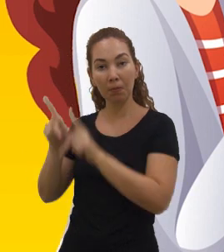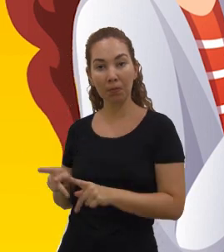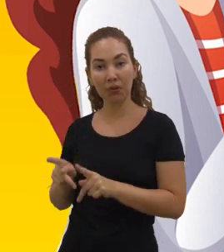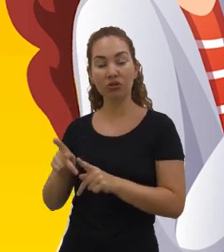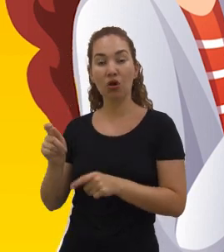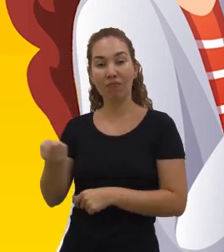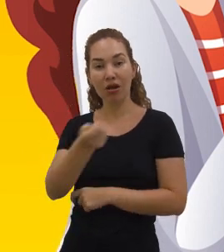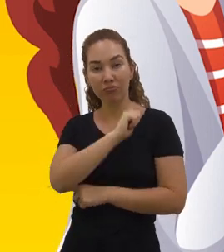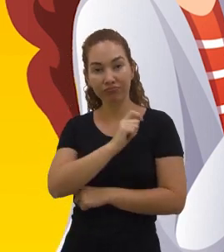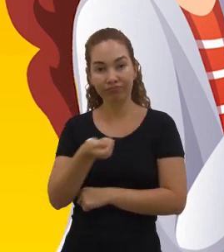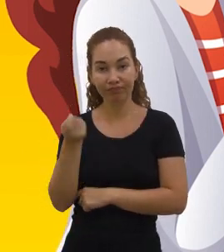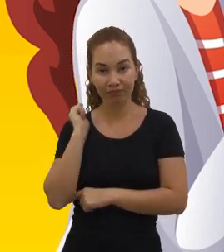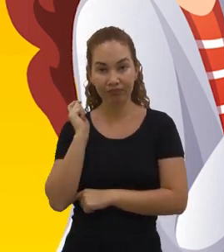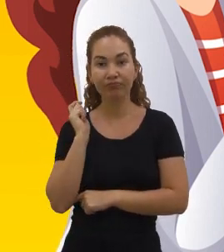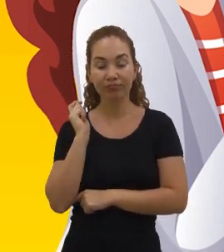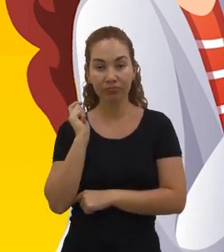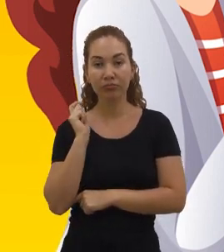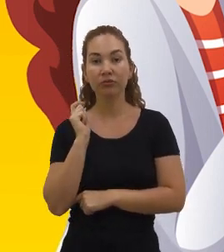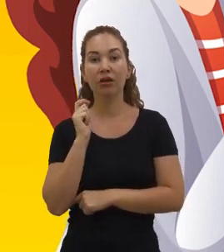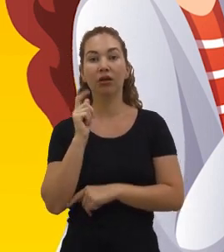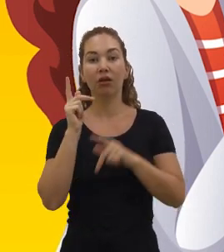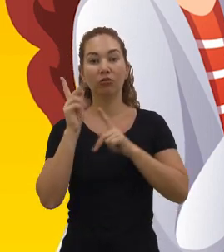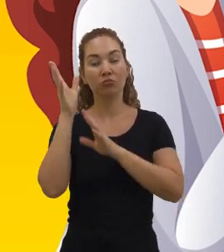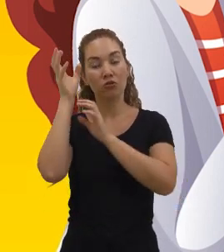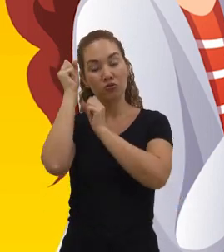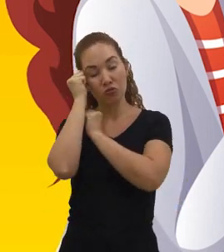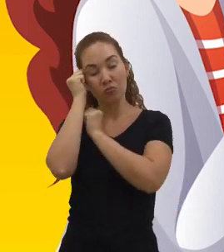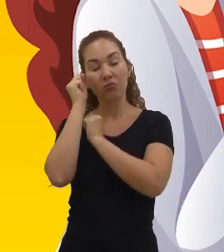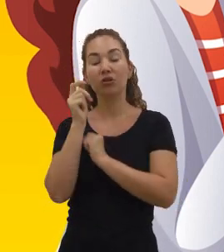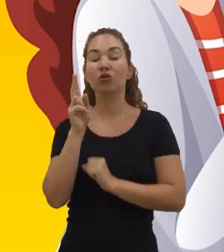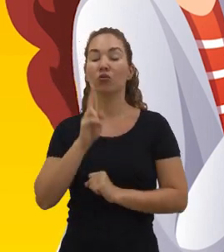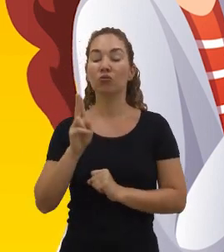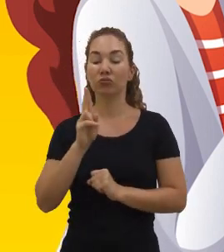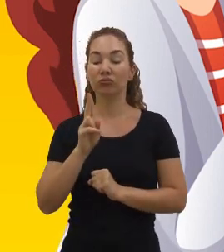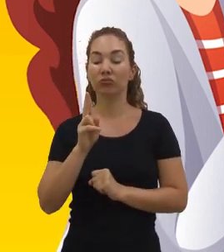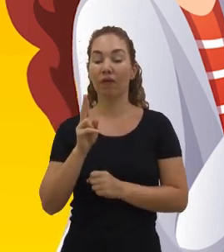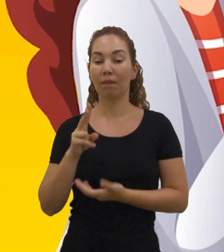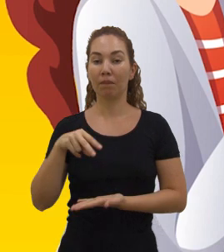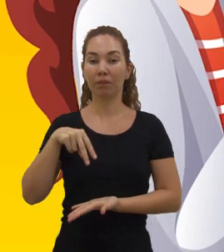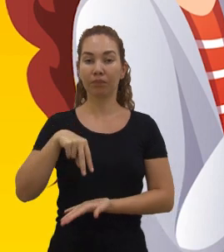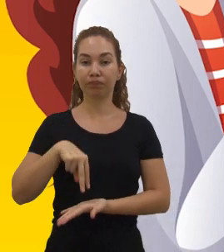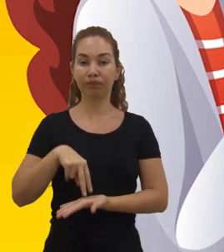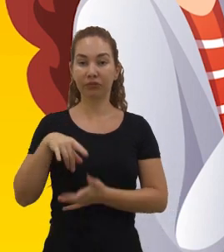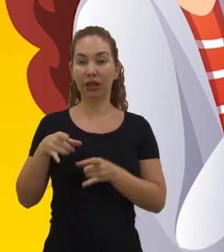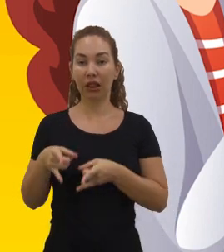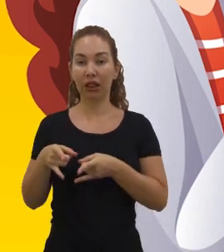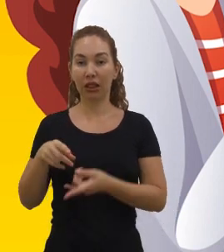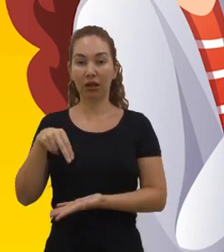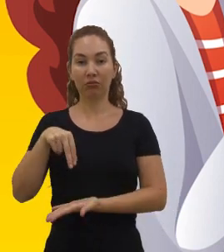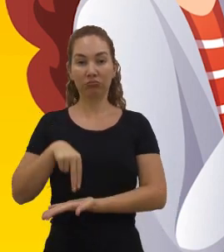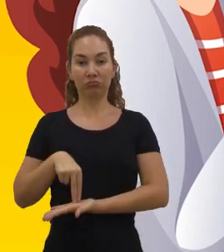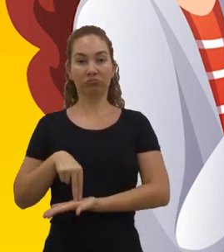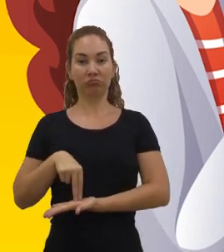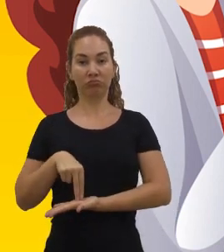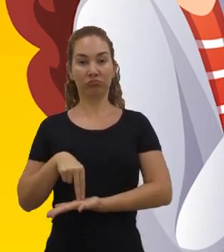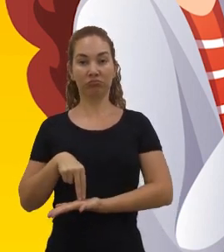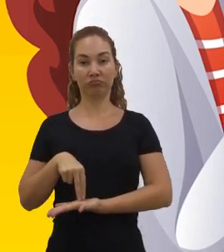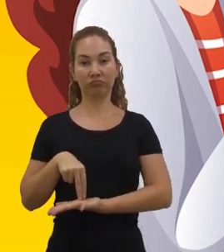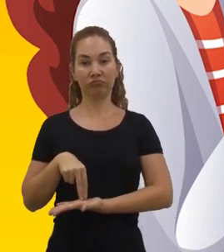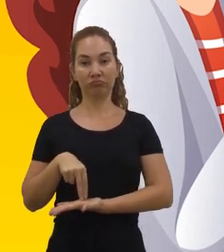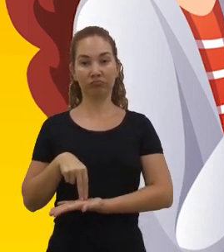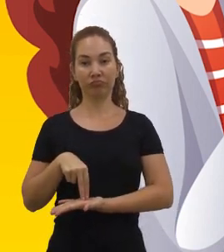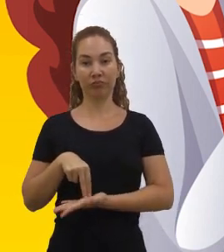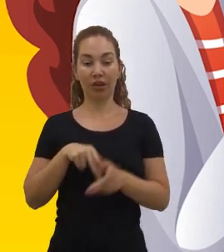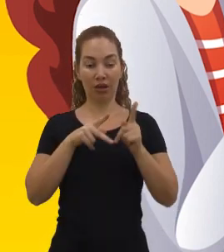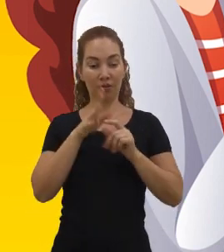e daí quando os brancos iam dormir, eles tinham que ficar parados, literalmente, sem se mexer, sem